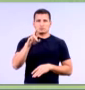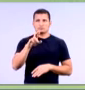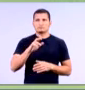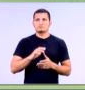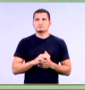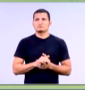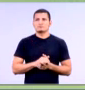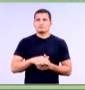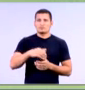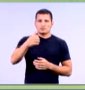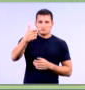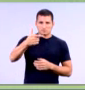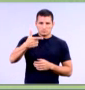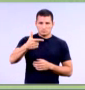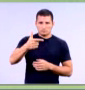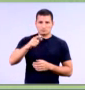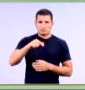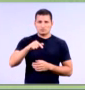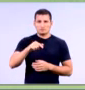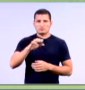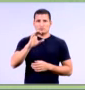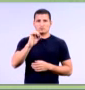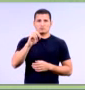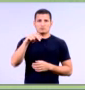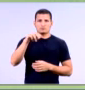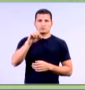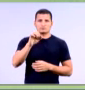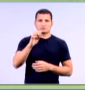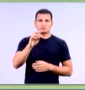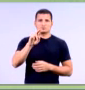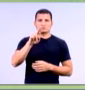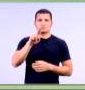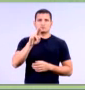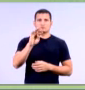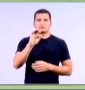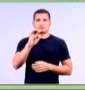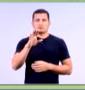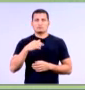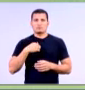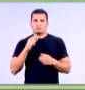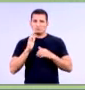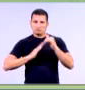E esse segundo construtor é o meu construtor personalizado.